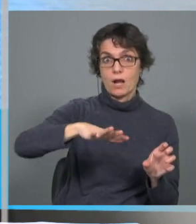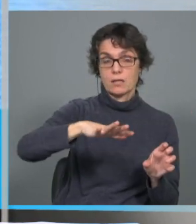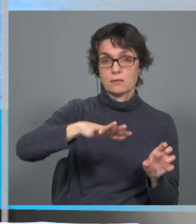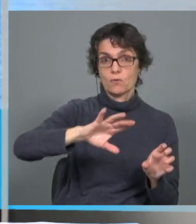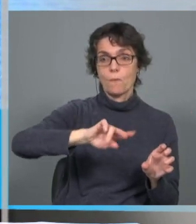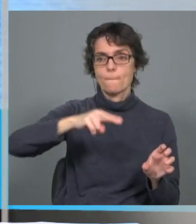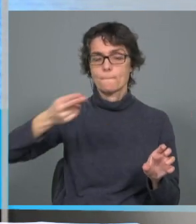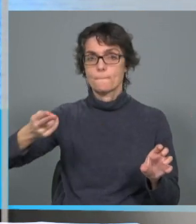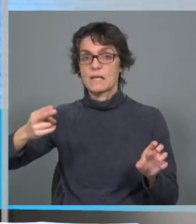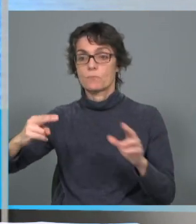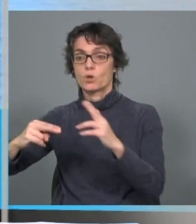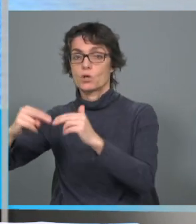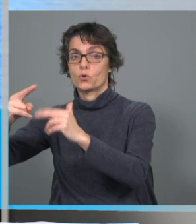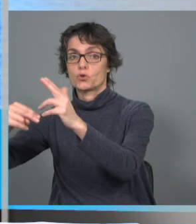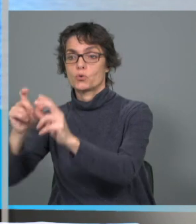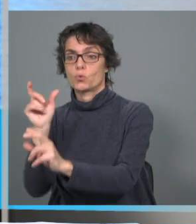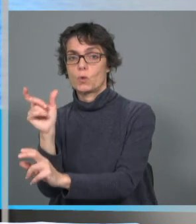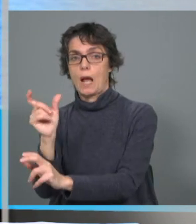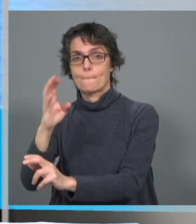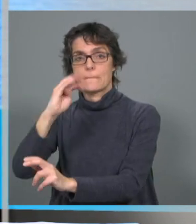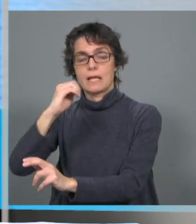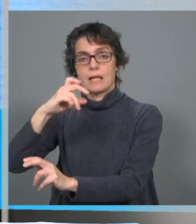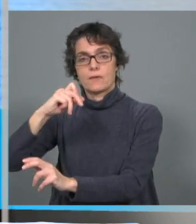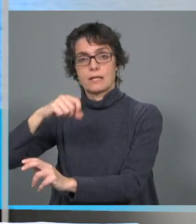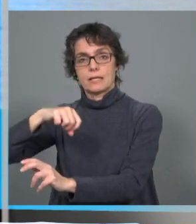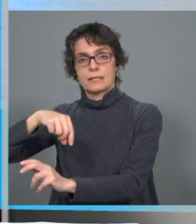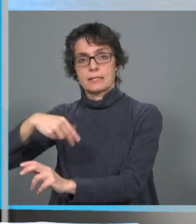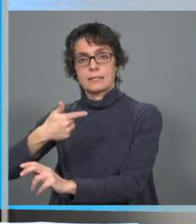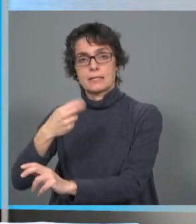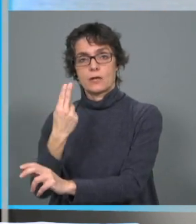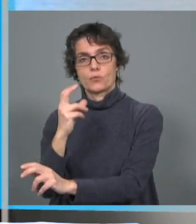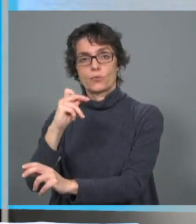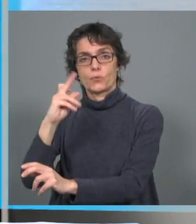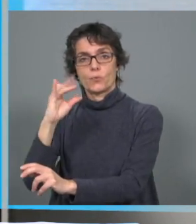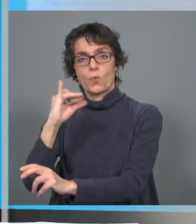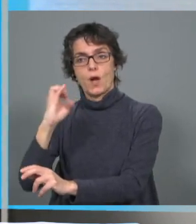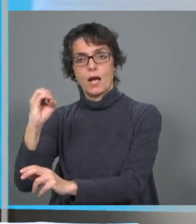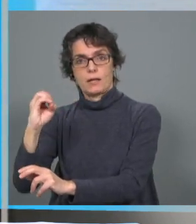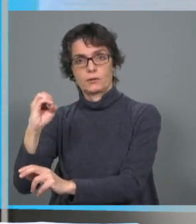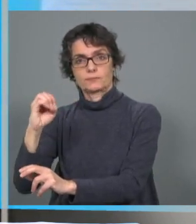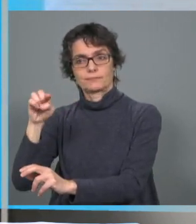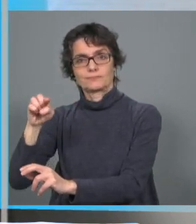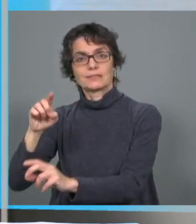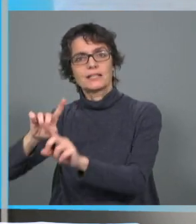central esta devoção, é esta maneira de louvar o Senhor,